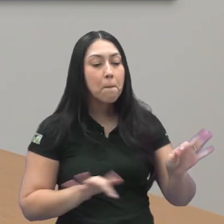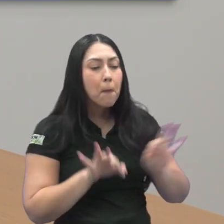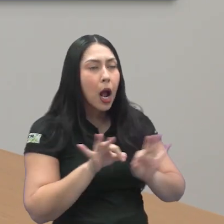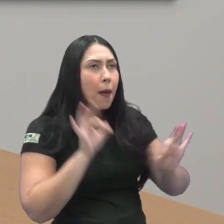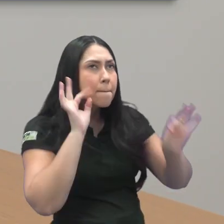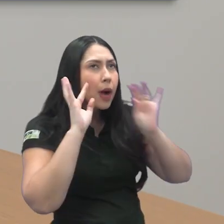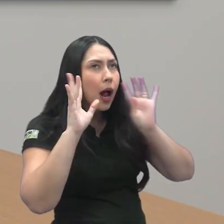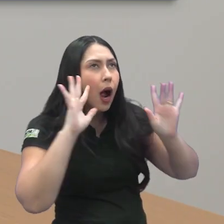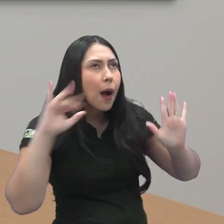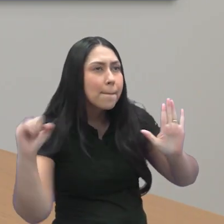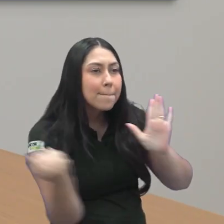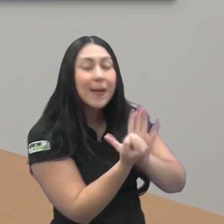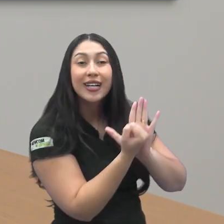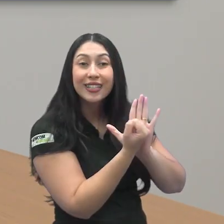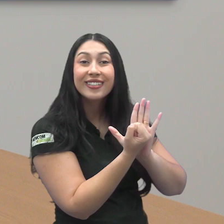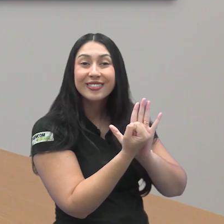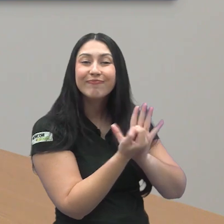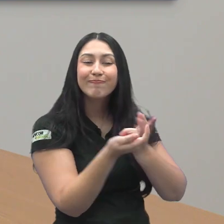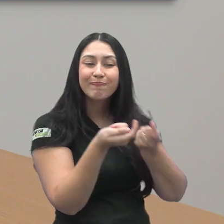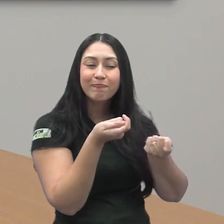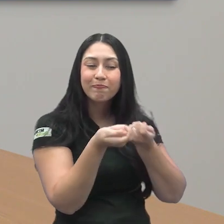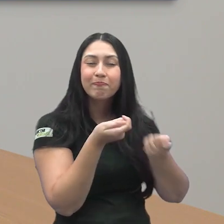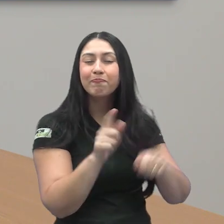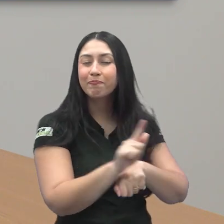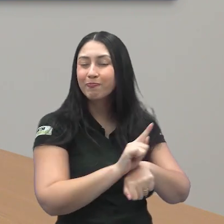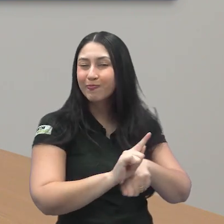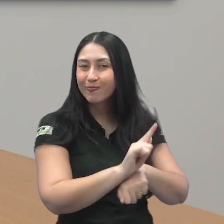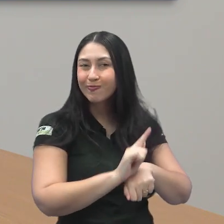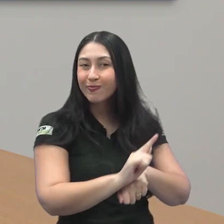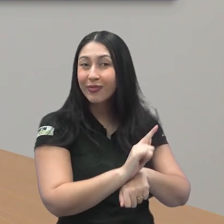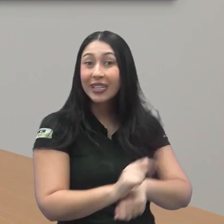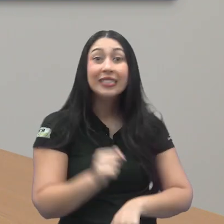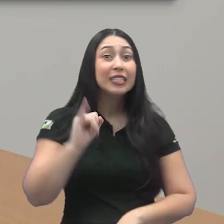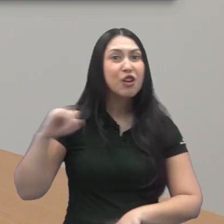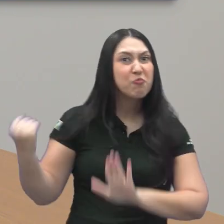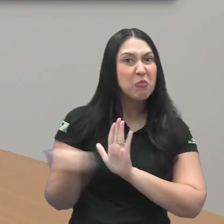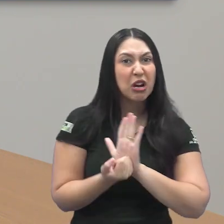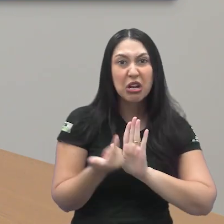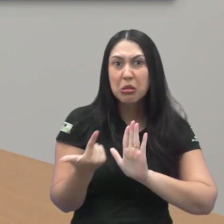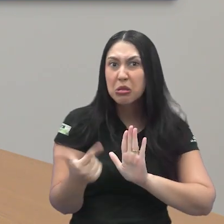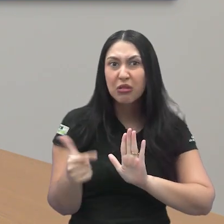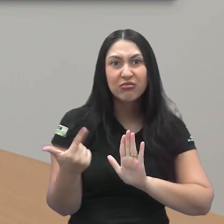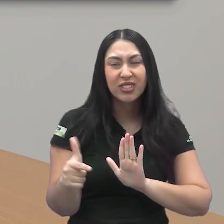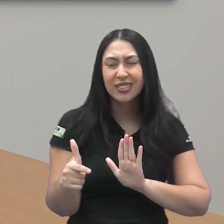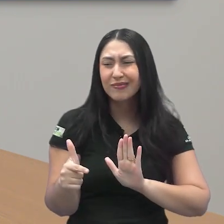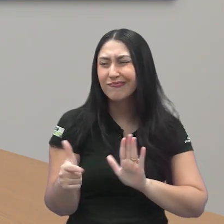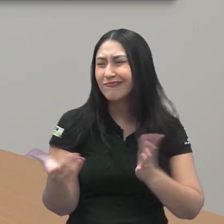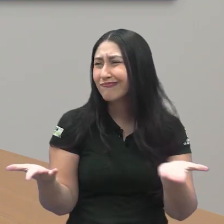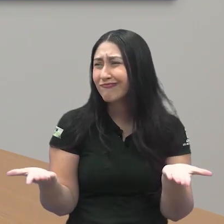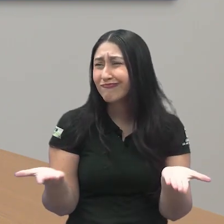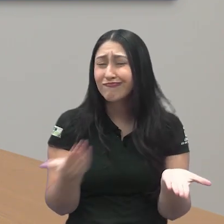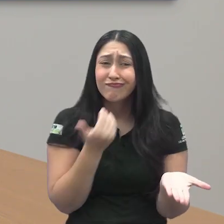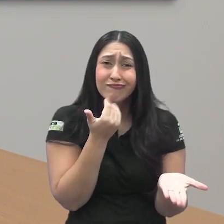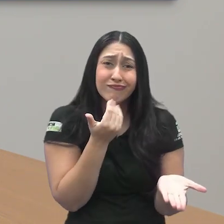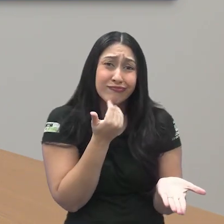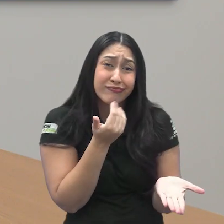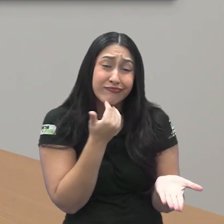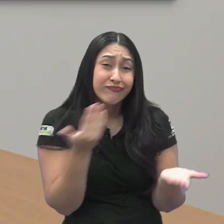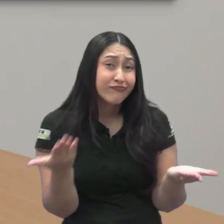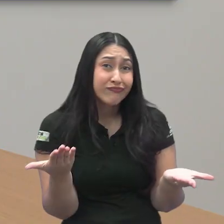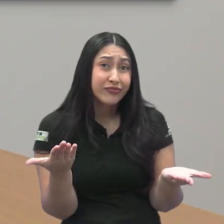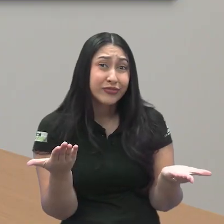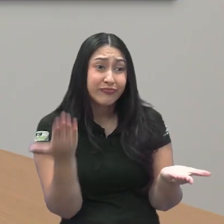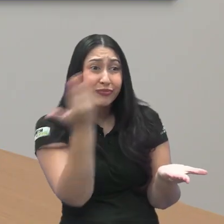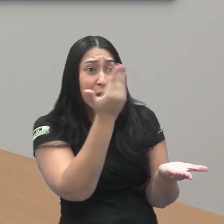Aí então eu construo a marca e faço a boa gestão dela. Não ter marca significa ser mais um só no